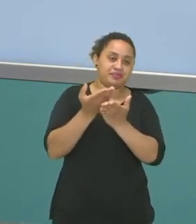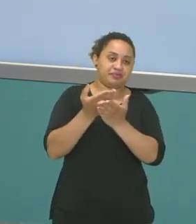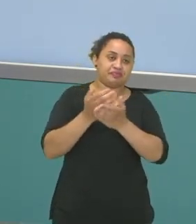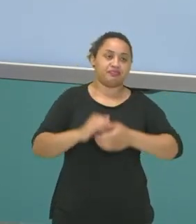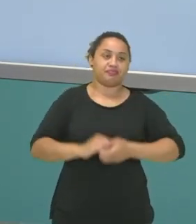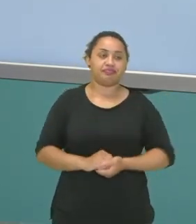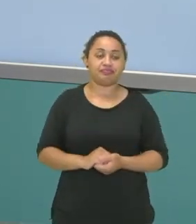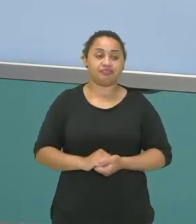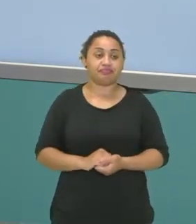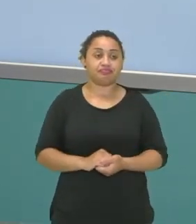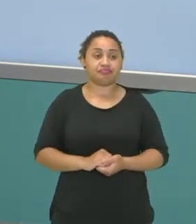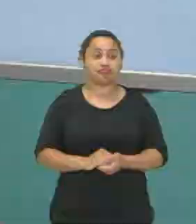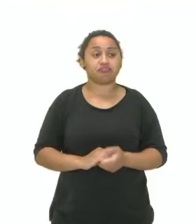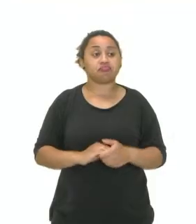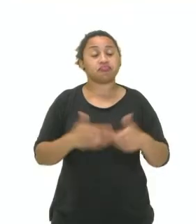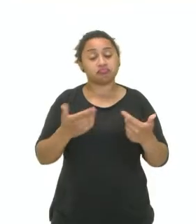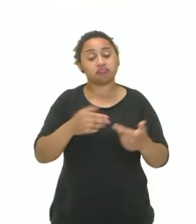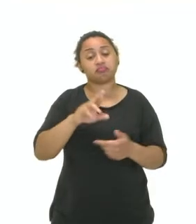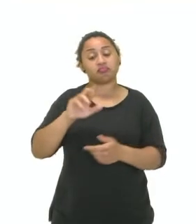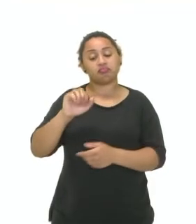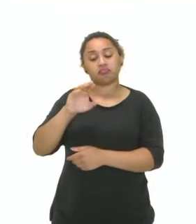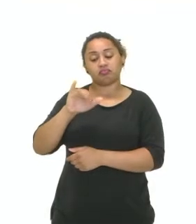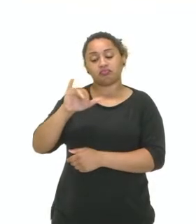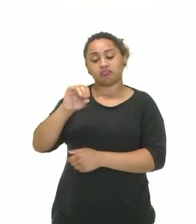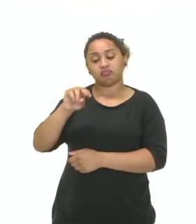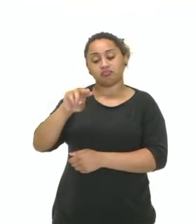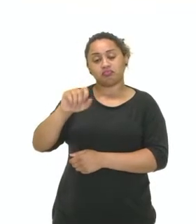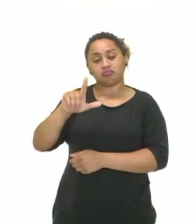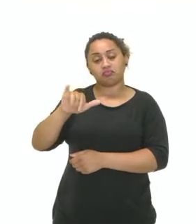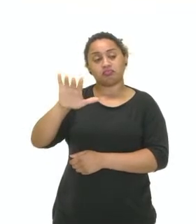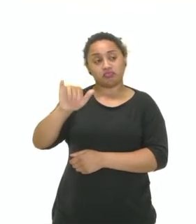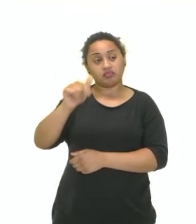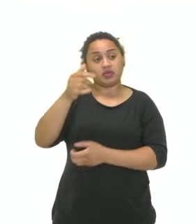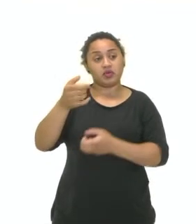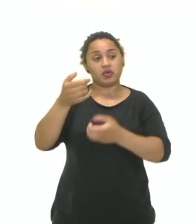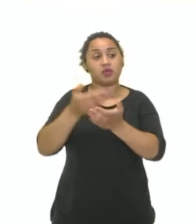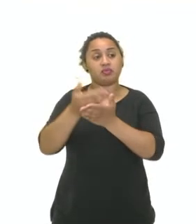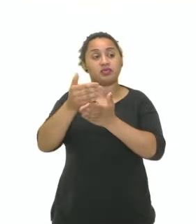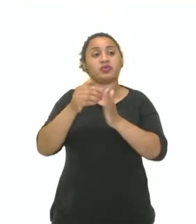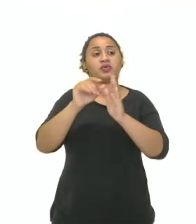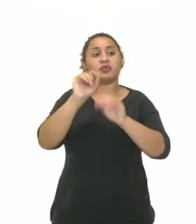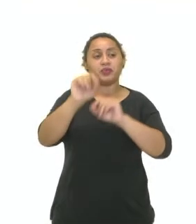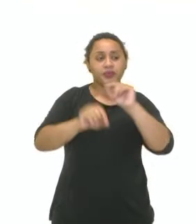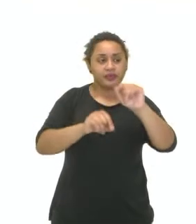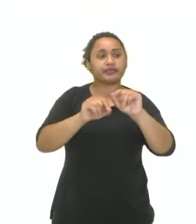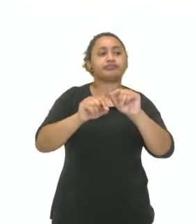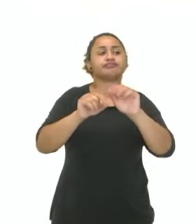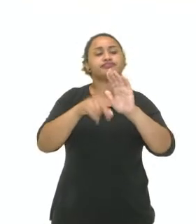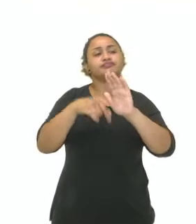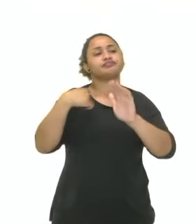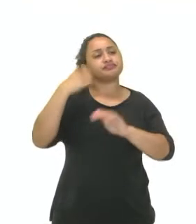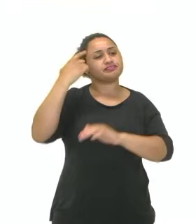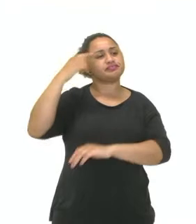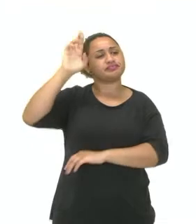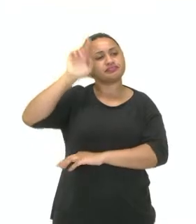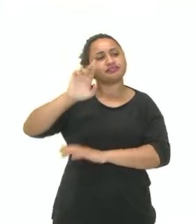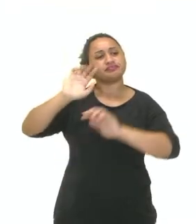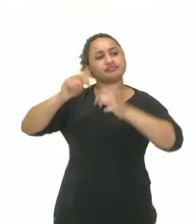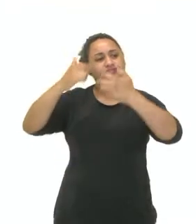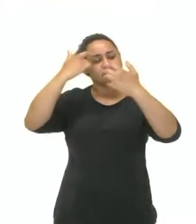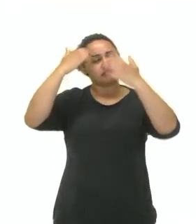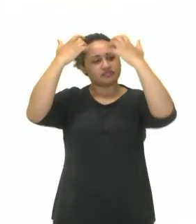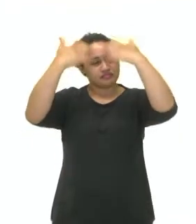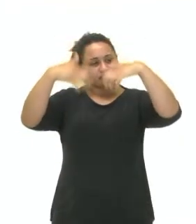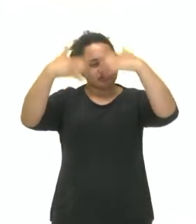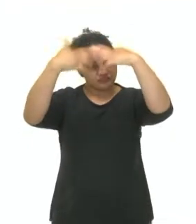Bom, o racionalismo é a corrente filosófica que iniciou com a definição do raciocínio como uma operação mental discursiva e